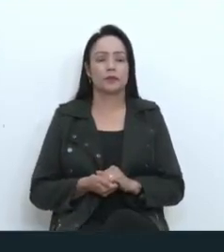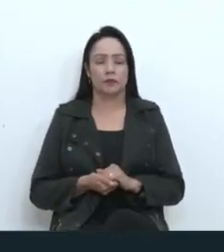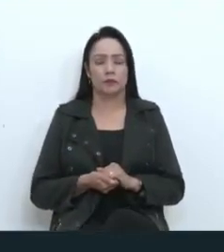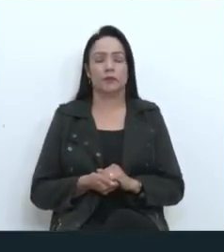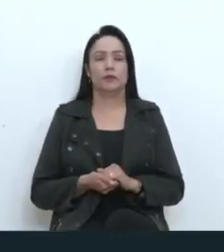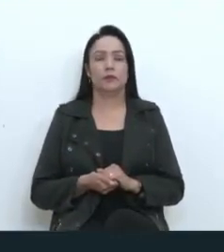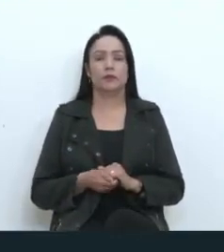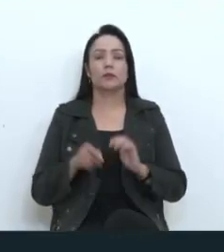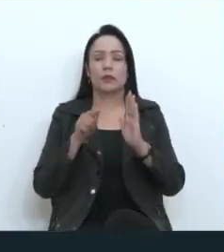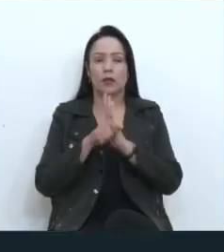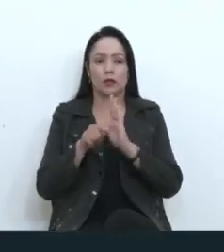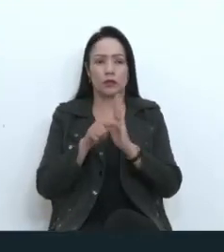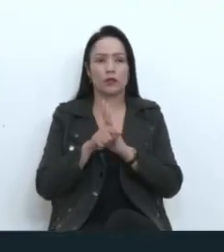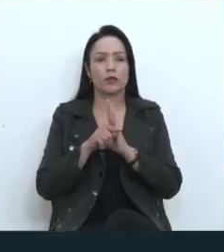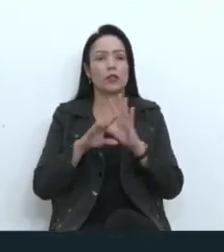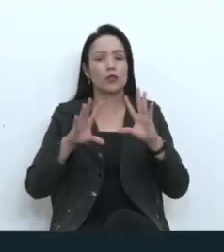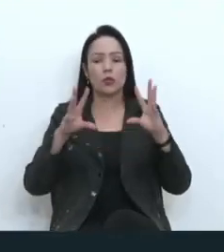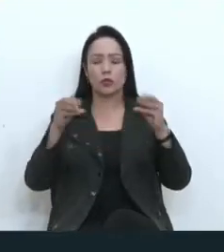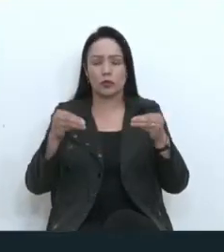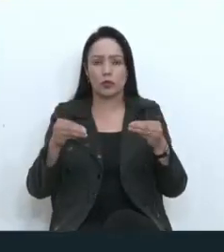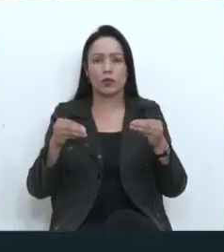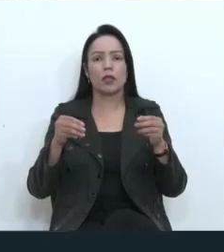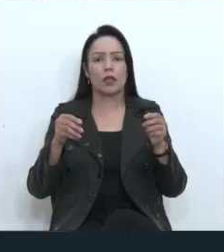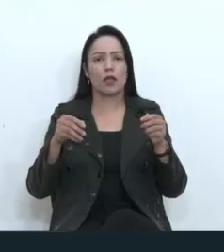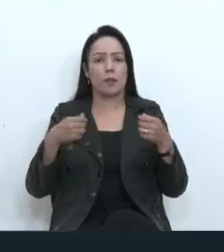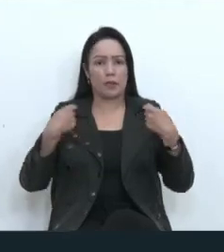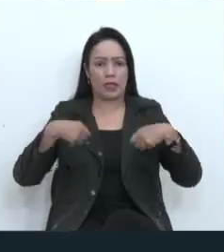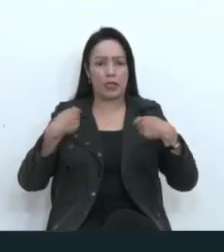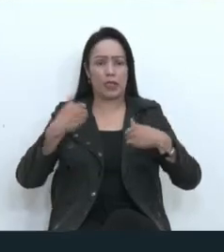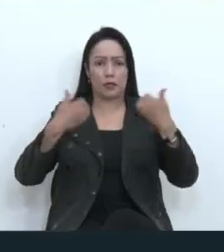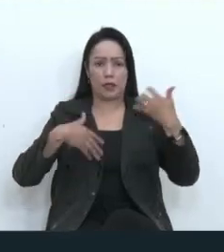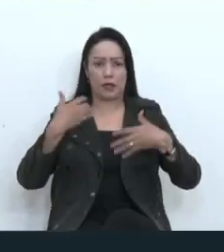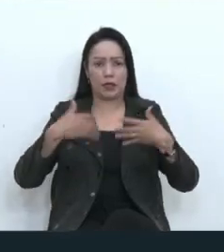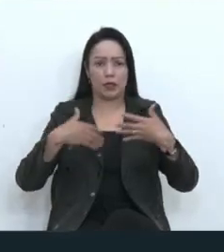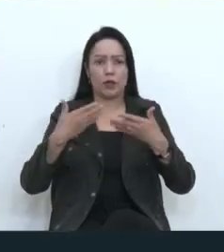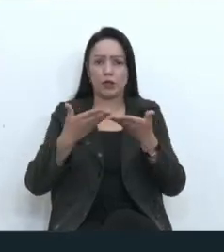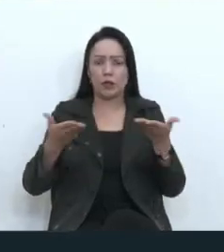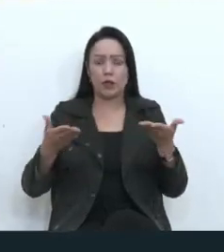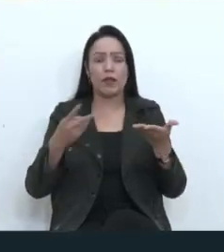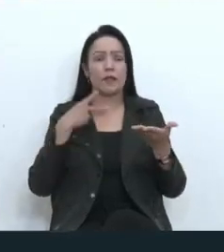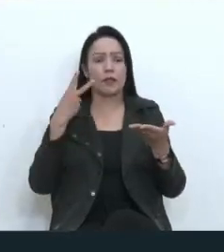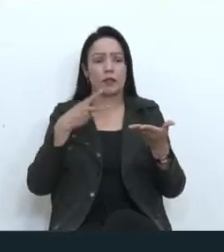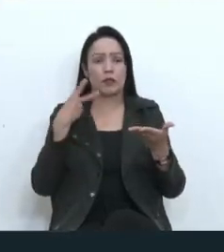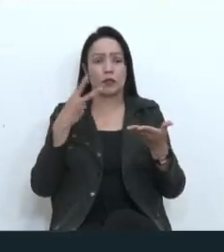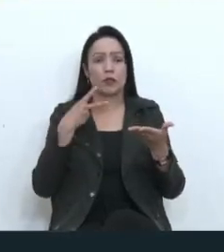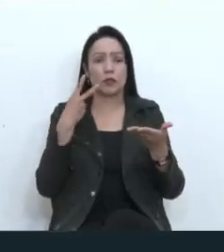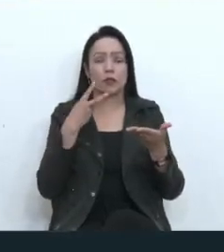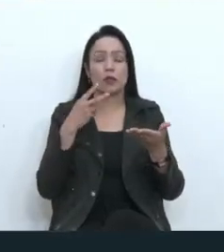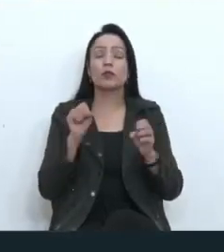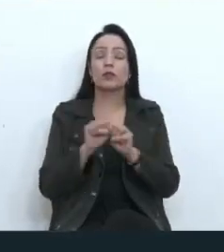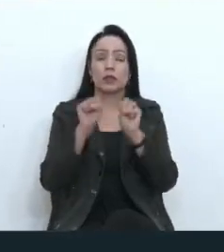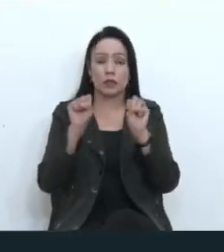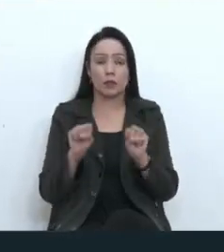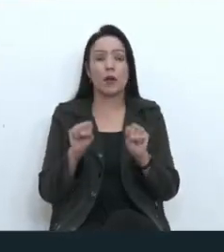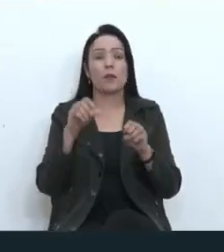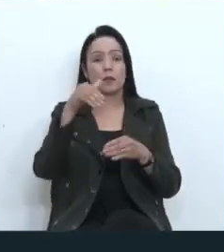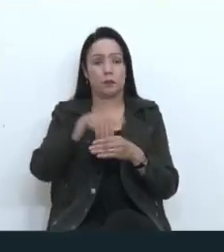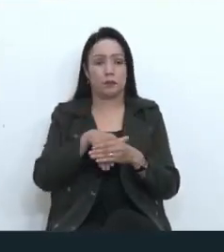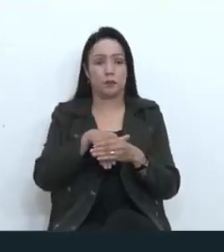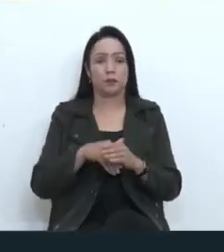casa-se o presente projeto é objeto de deliberação solicitam senhores vereadores que utilizam os terminais para o voto